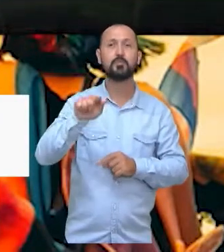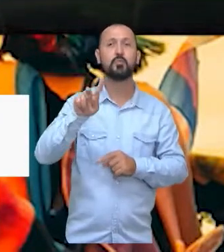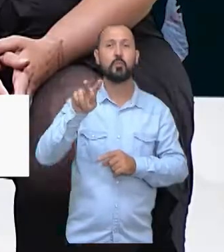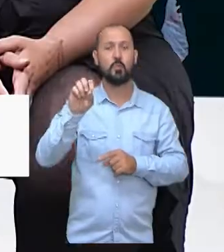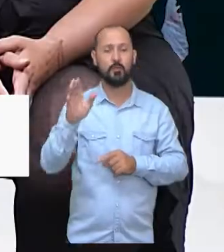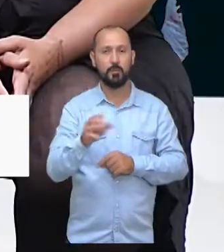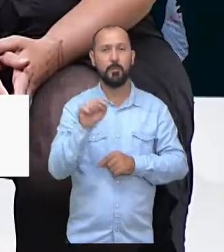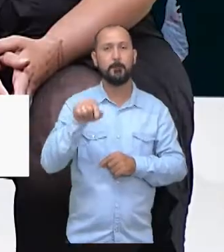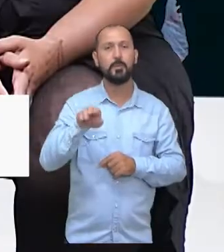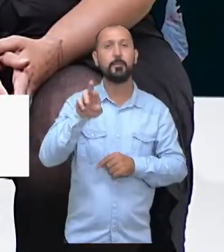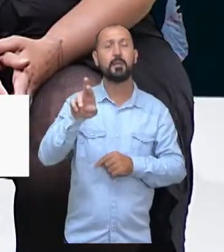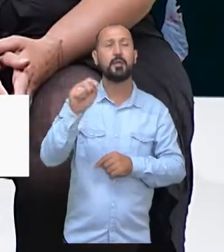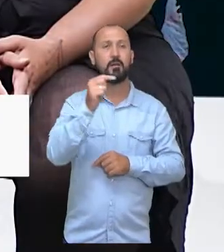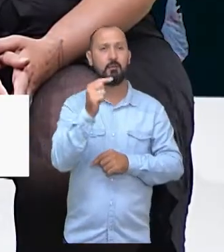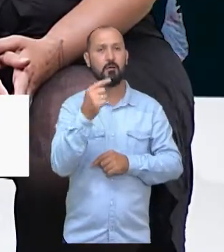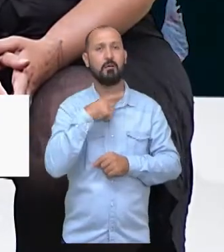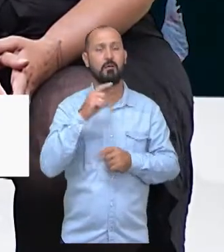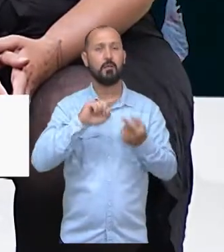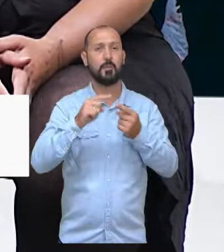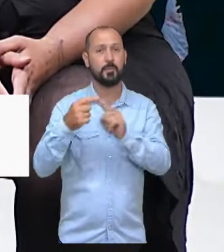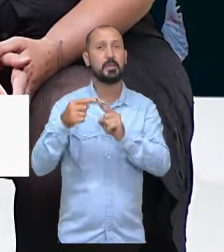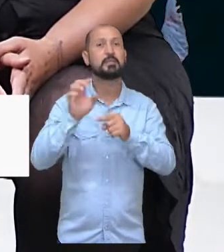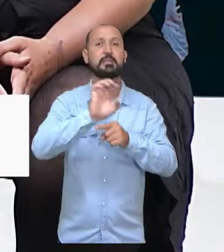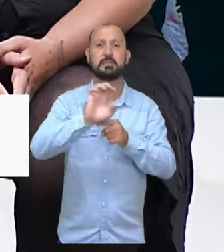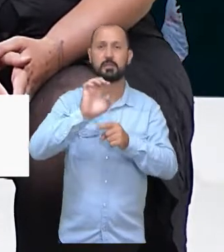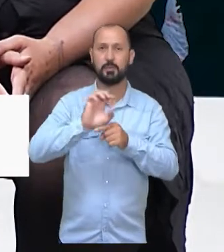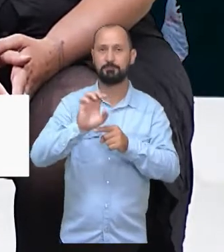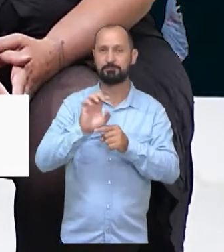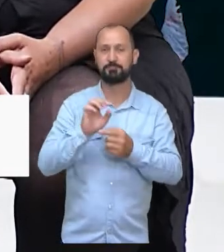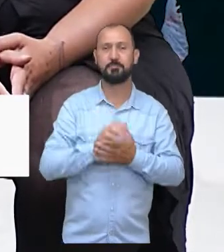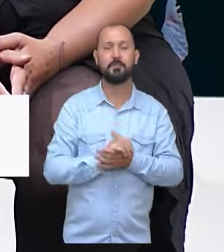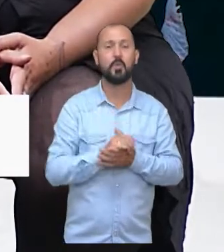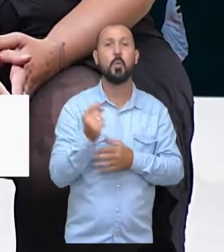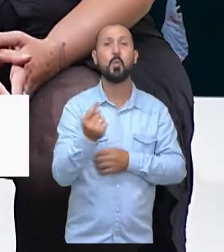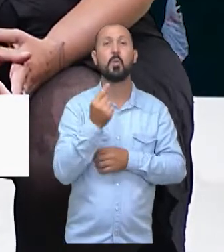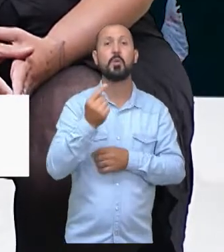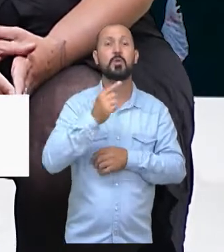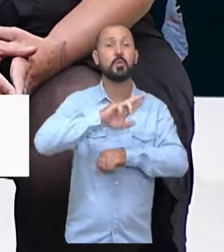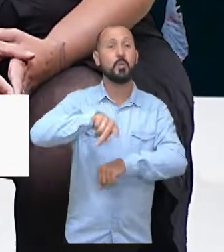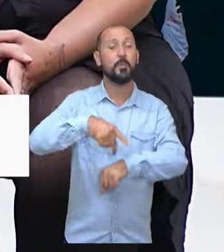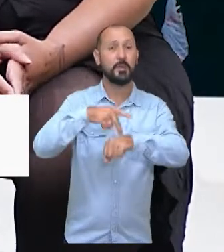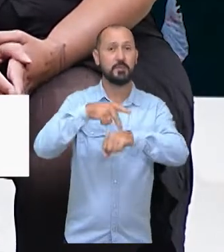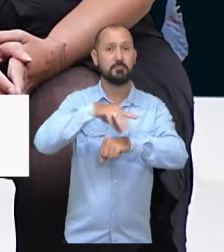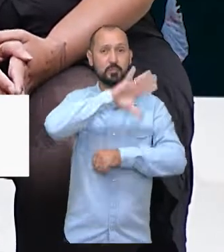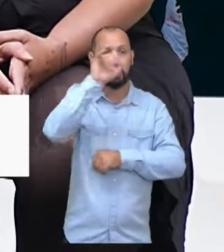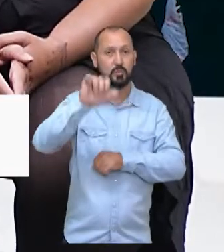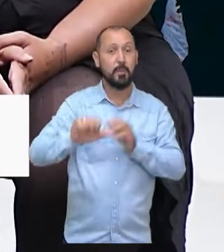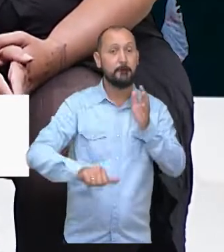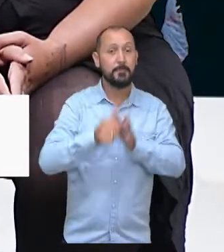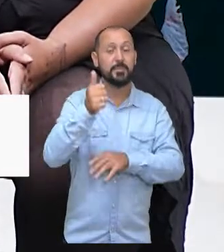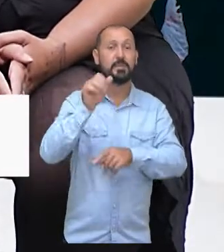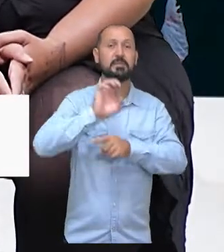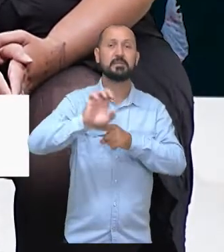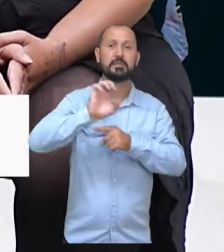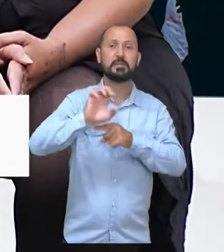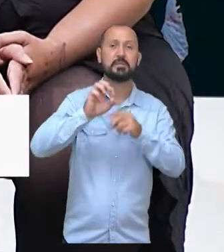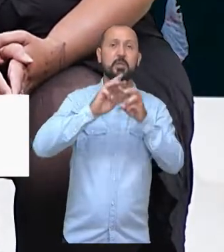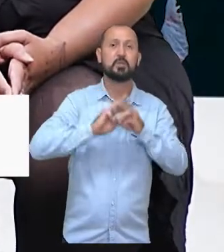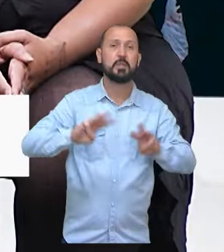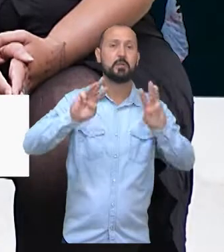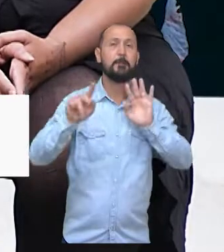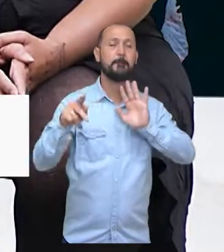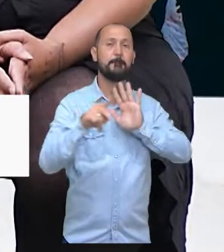cidadania.lgbt.ms.gov.br, ele é um instrumento né, estadual único no país. Exato. Mato Grosso do Sul é o primeiro estado que tem um